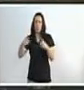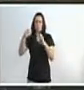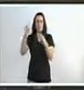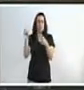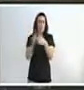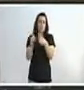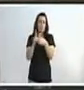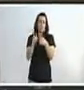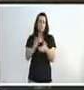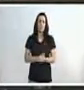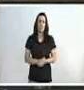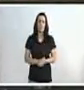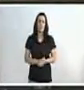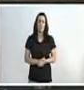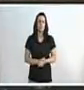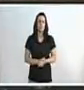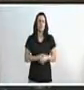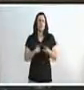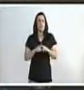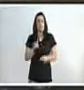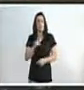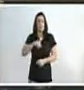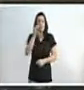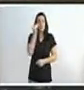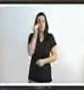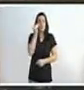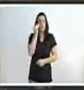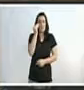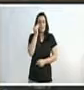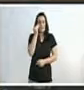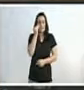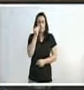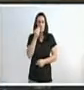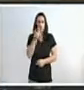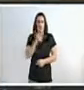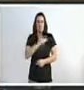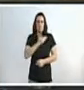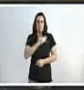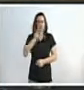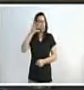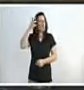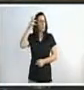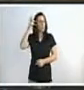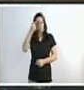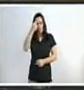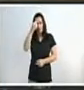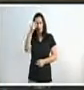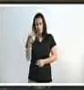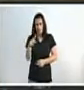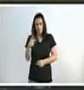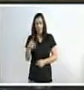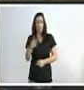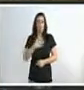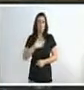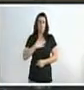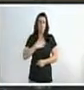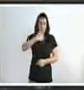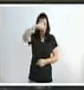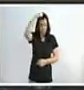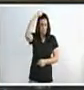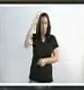enfim, e que que tentamos aqui nesta casa, teve uma iniciativa do colega vereador Ivanato, é uma iniciativa minha também, de tentar recolocar